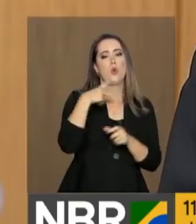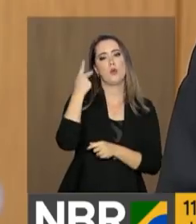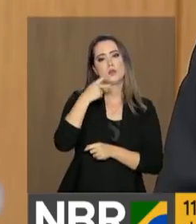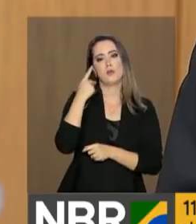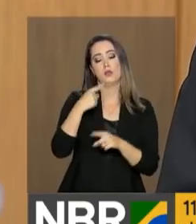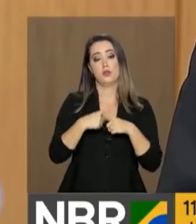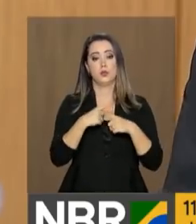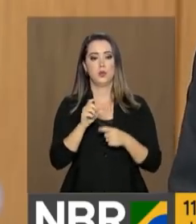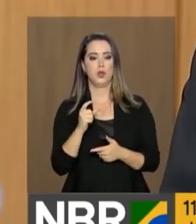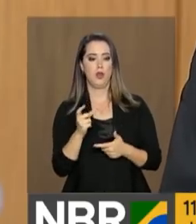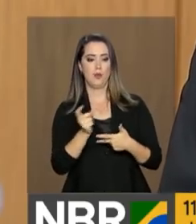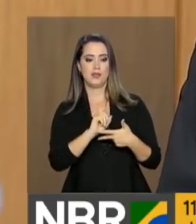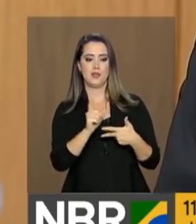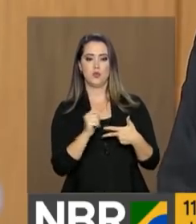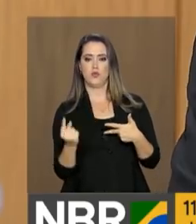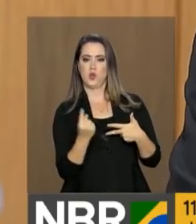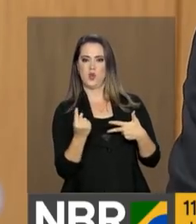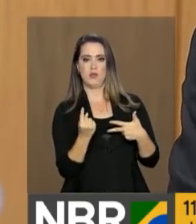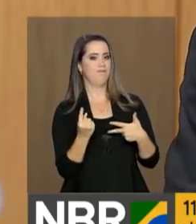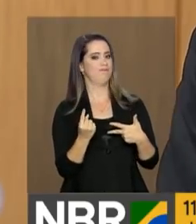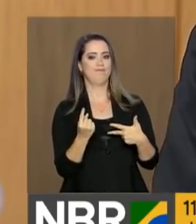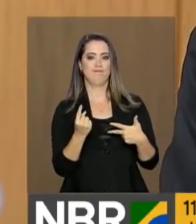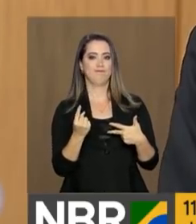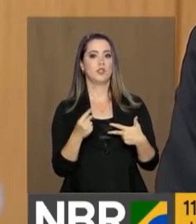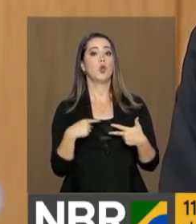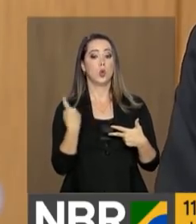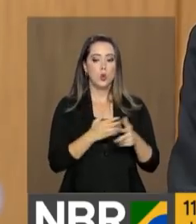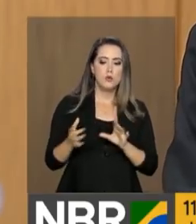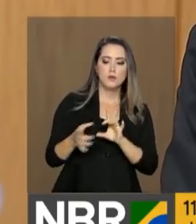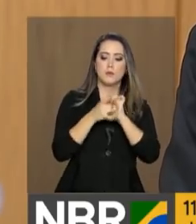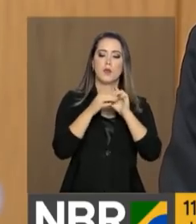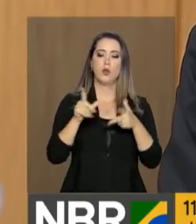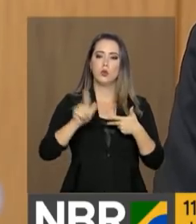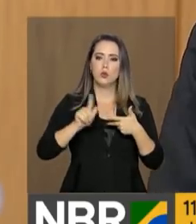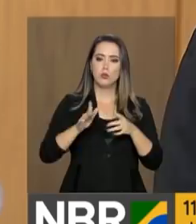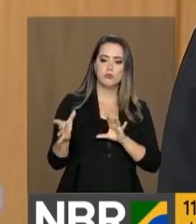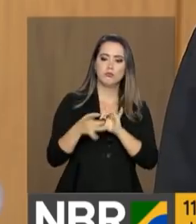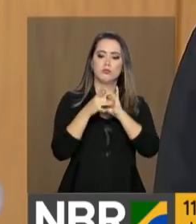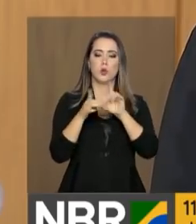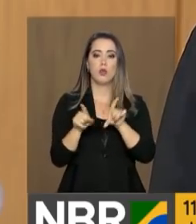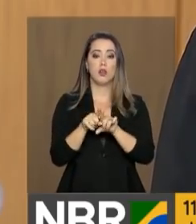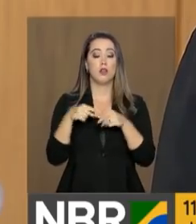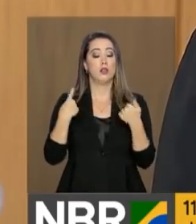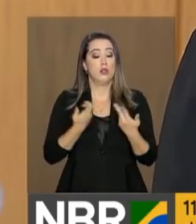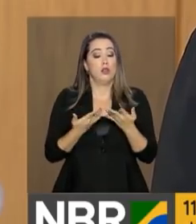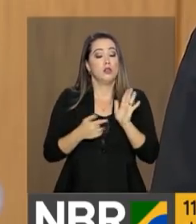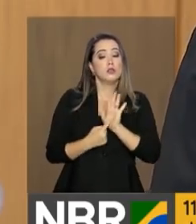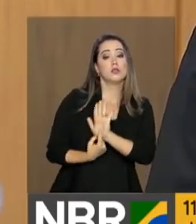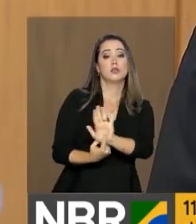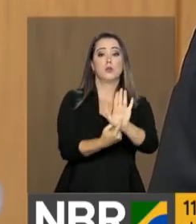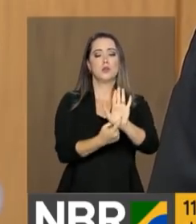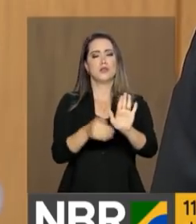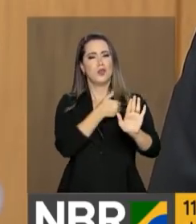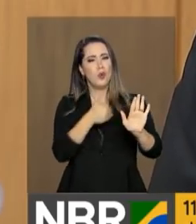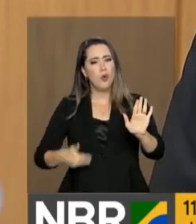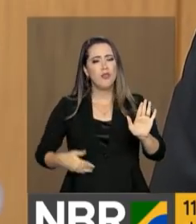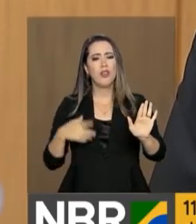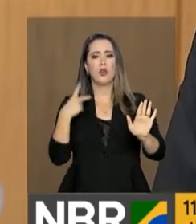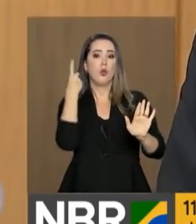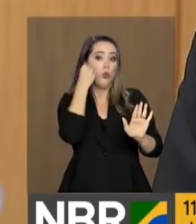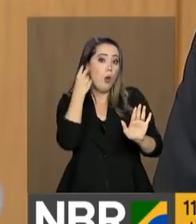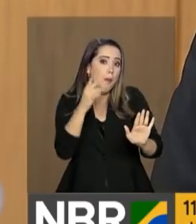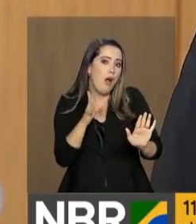governa junto com o legislativo aqui nós estamos dando uma prova concreta de uma duma do governo comum